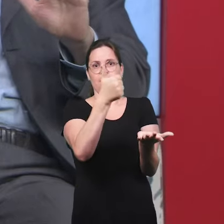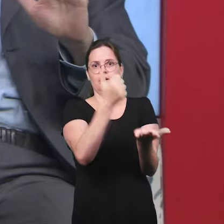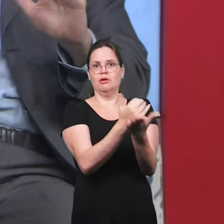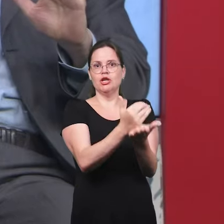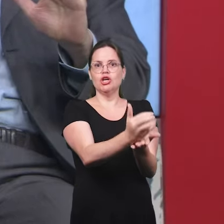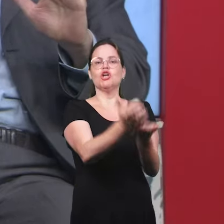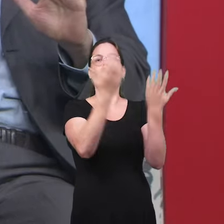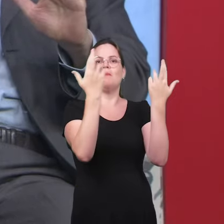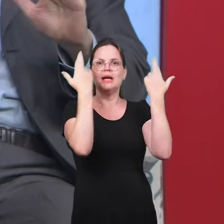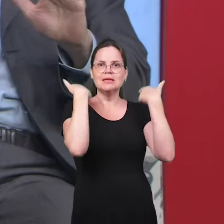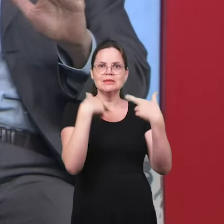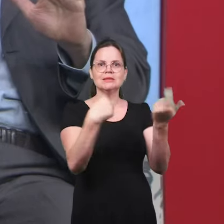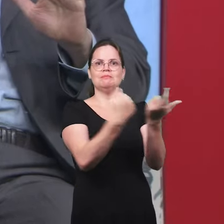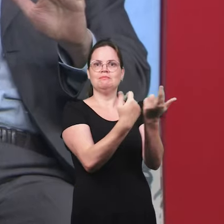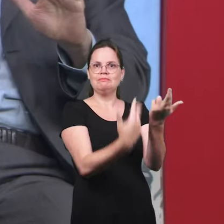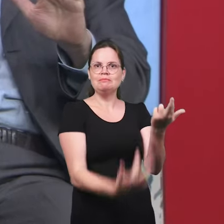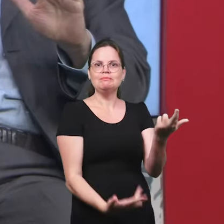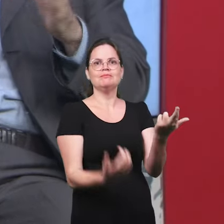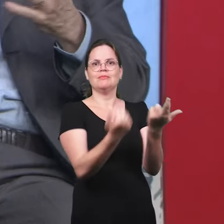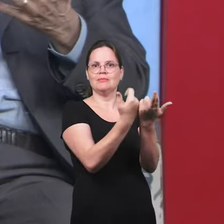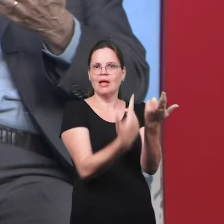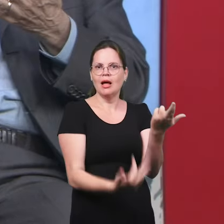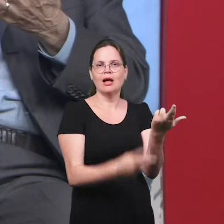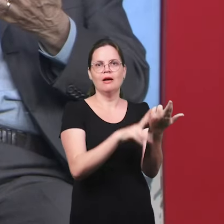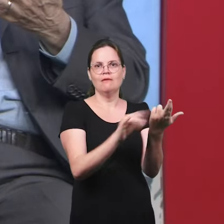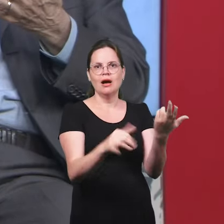os sacrifícios contínuos.